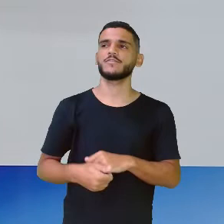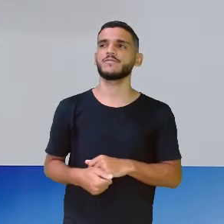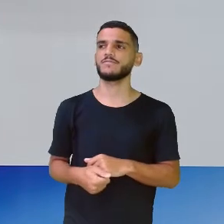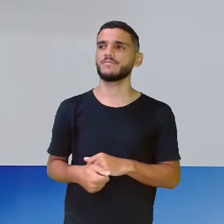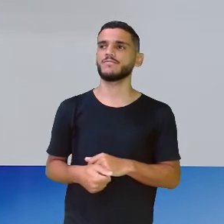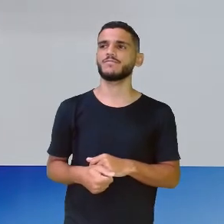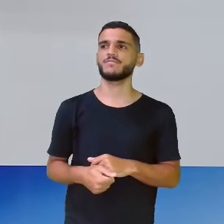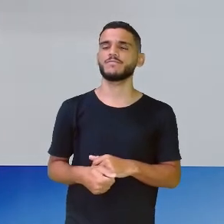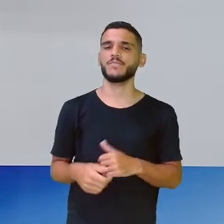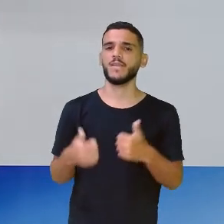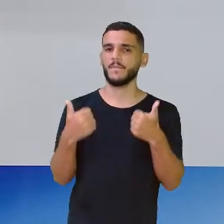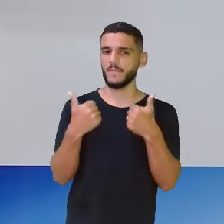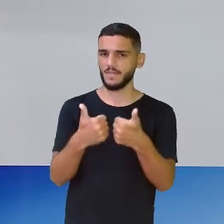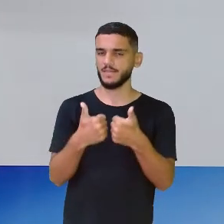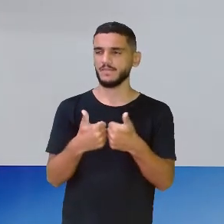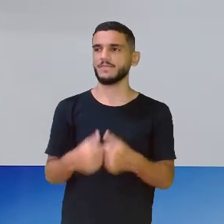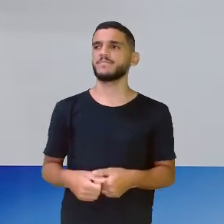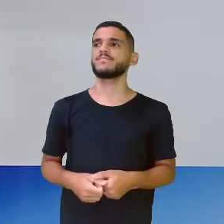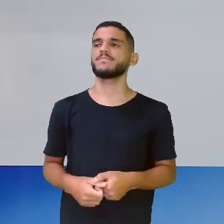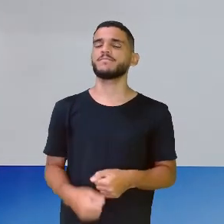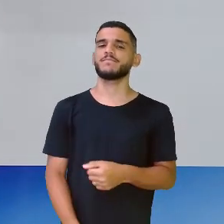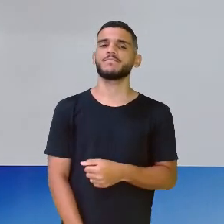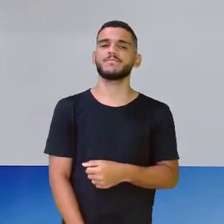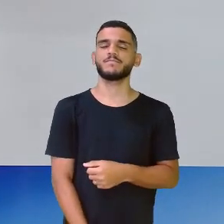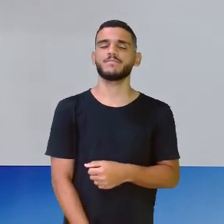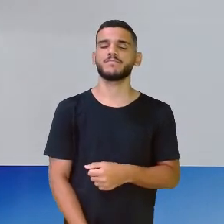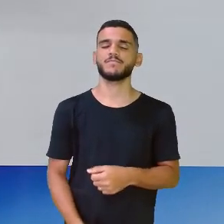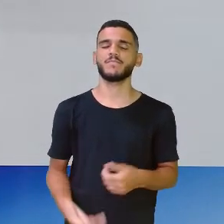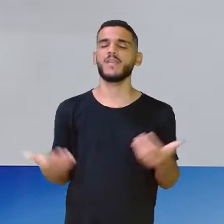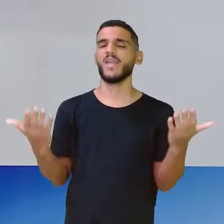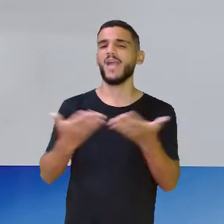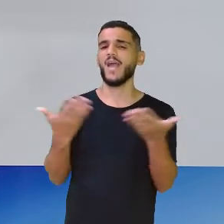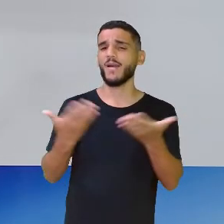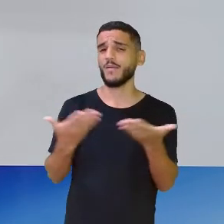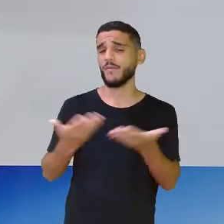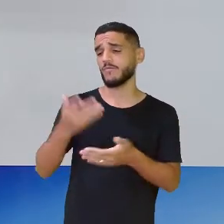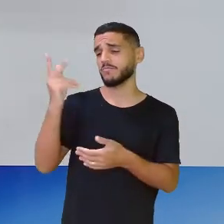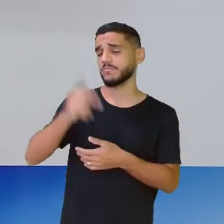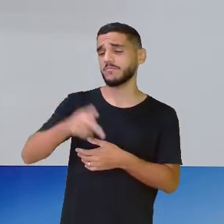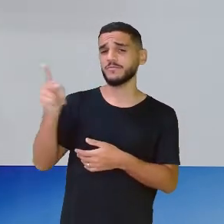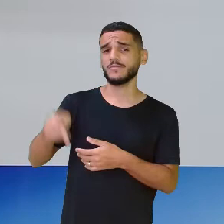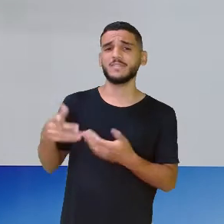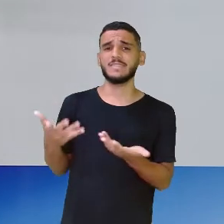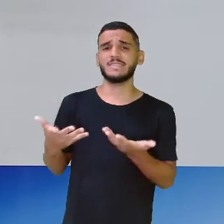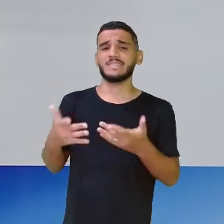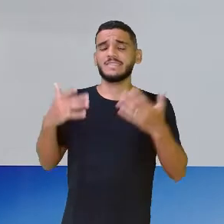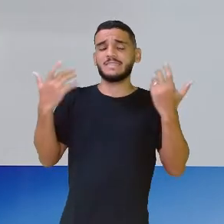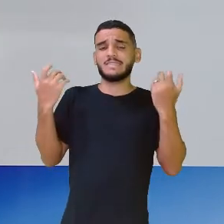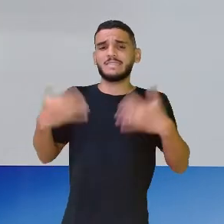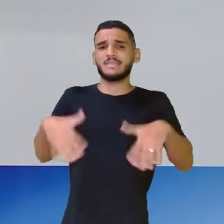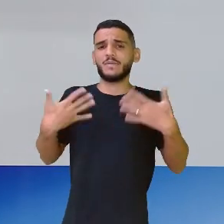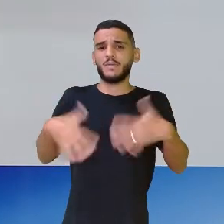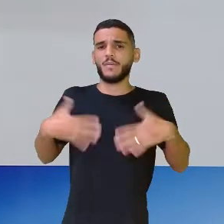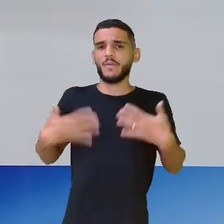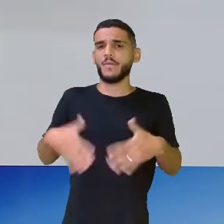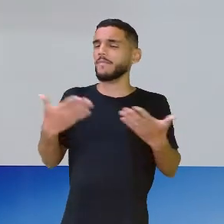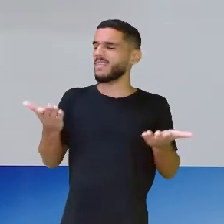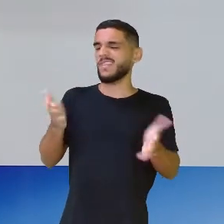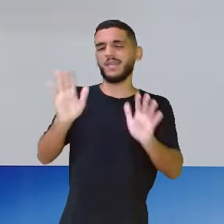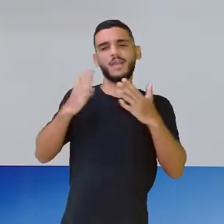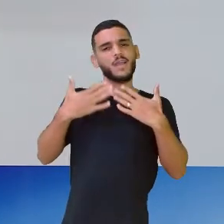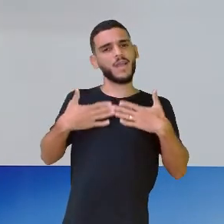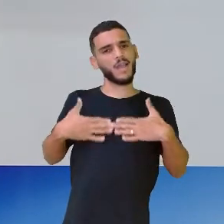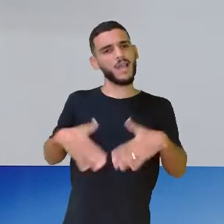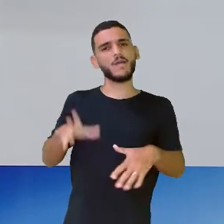Beleza? Vamos lá. E agora, professora, esse é o melhor de todos, né? Que a gente vê a